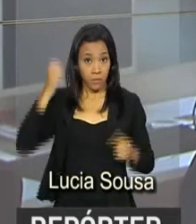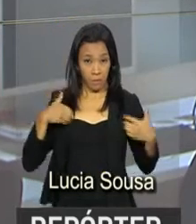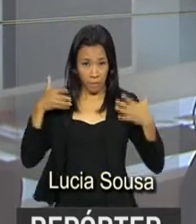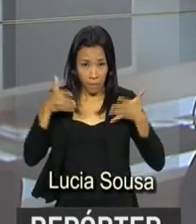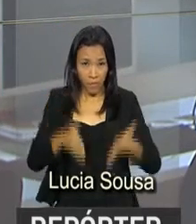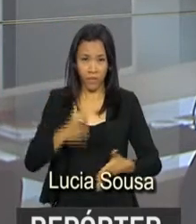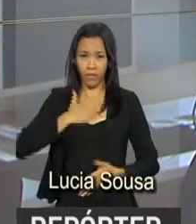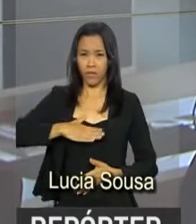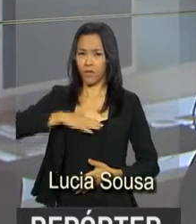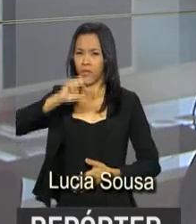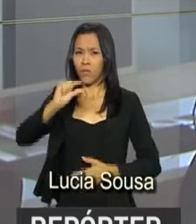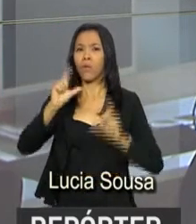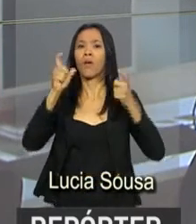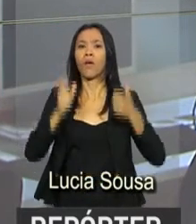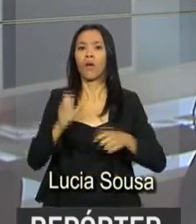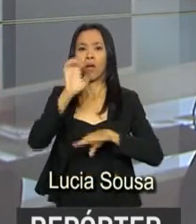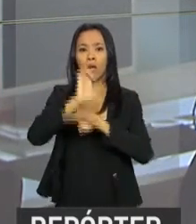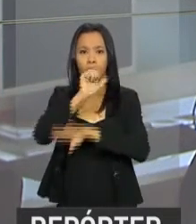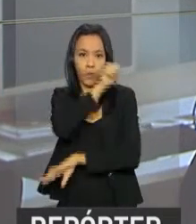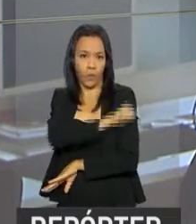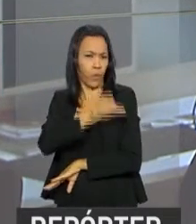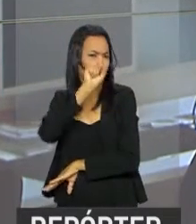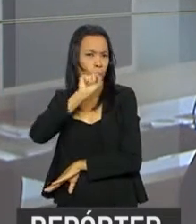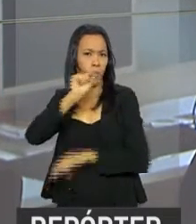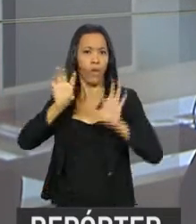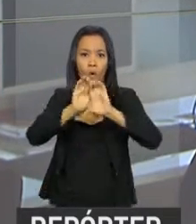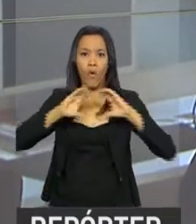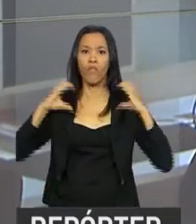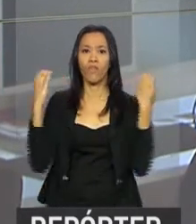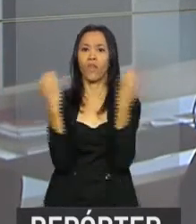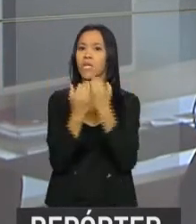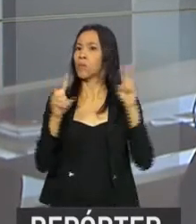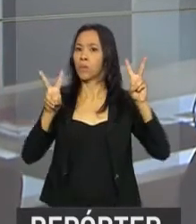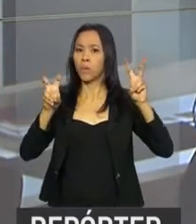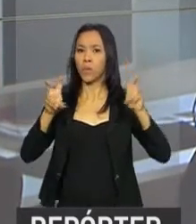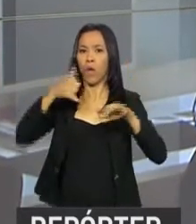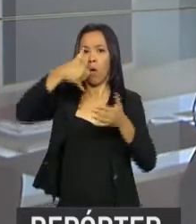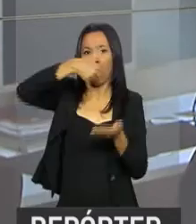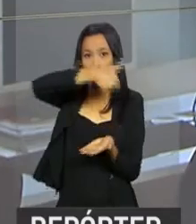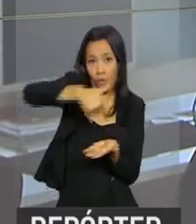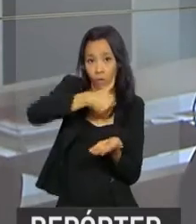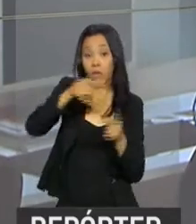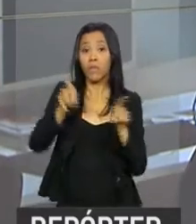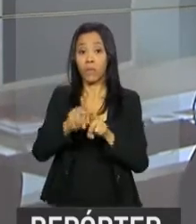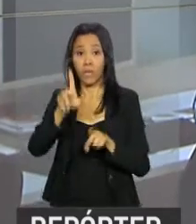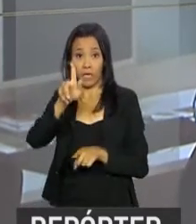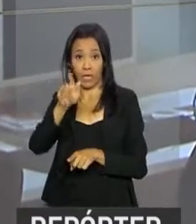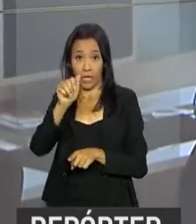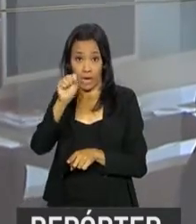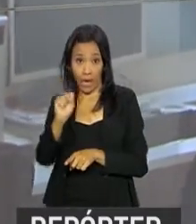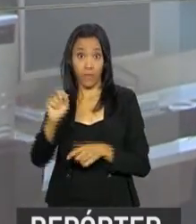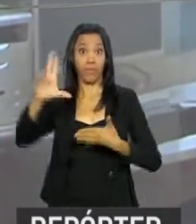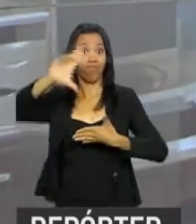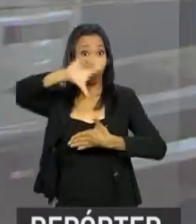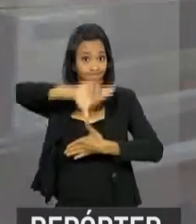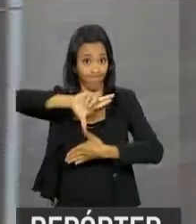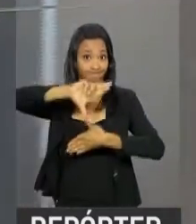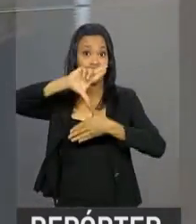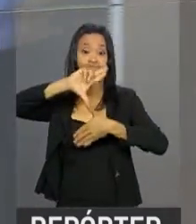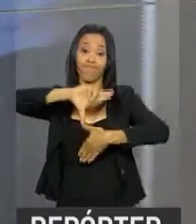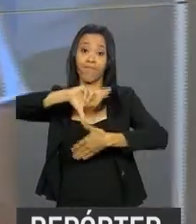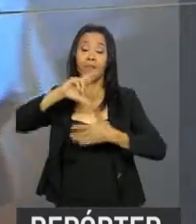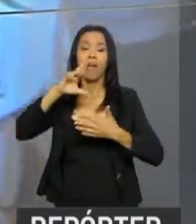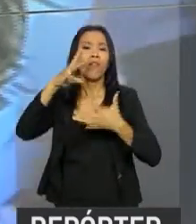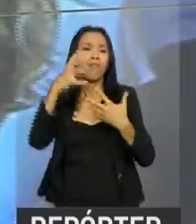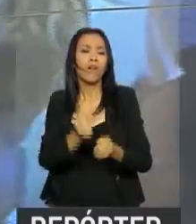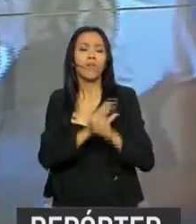daqui a pouco no Rio de Janeiro da maior conferência sobre óleo e gás da América Latina. Vamos ao vivo ao Rio Centro. A